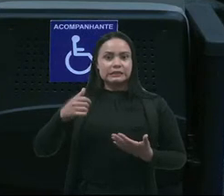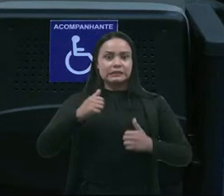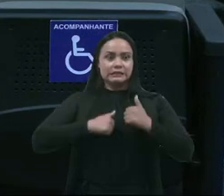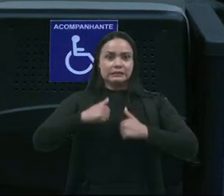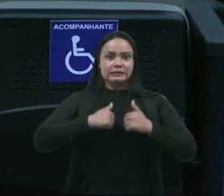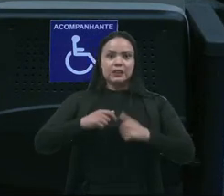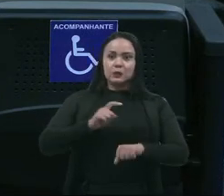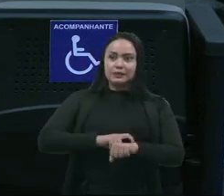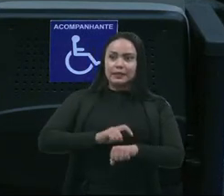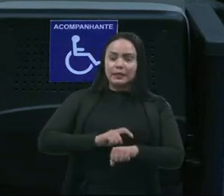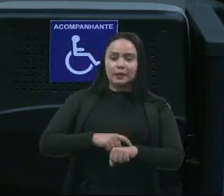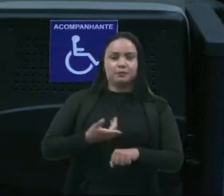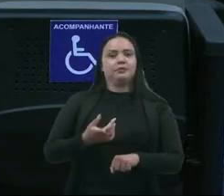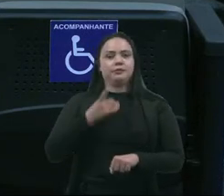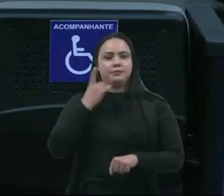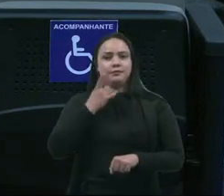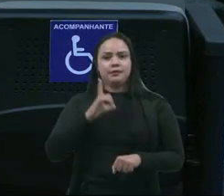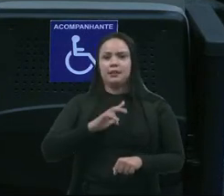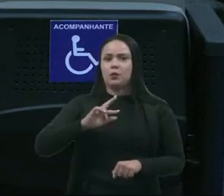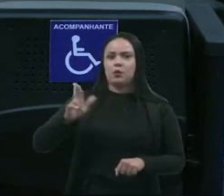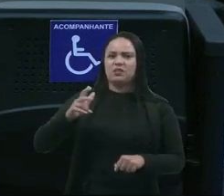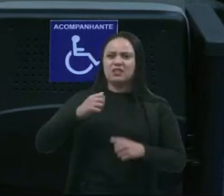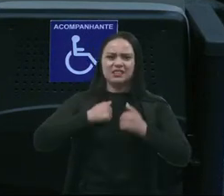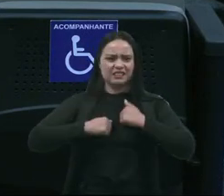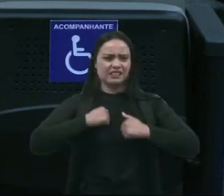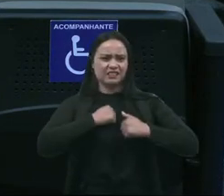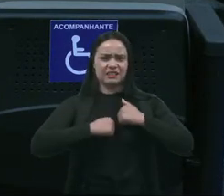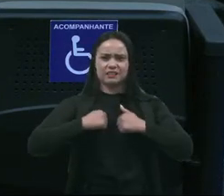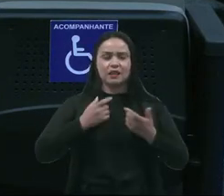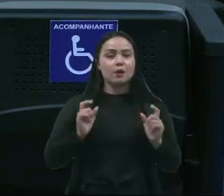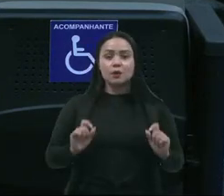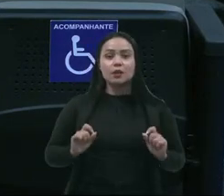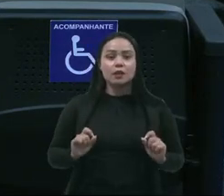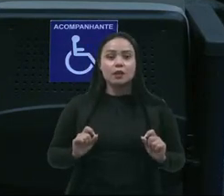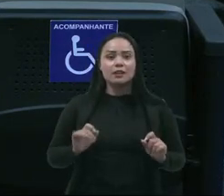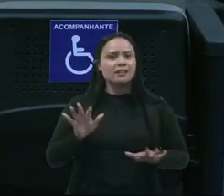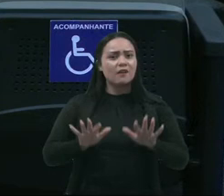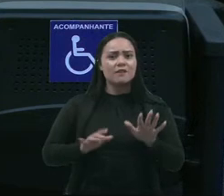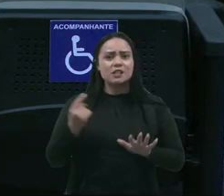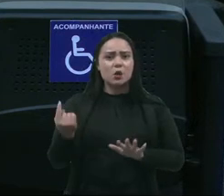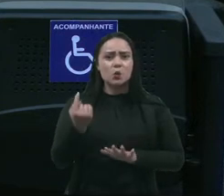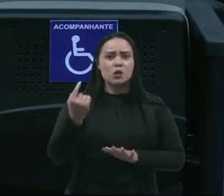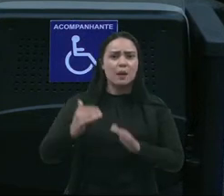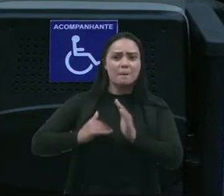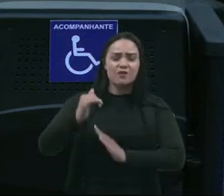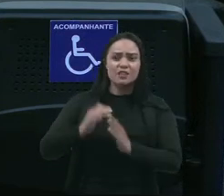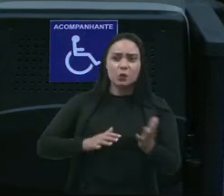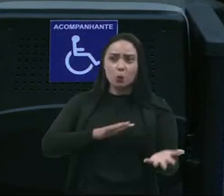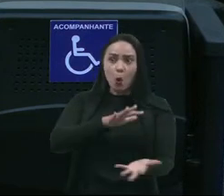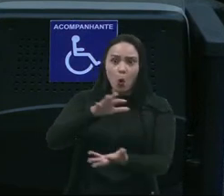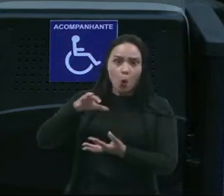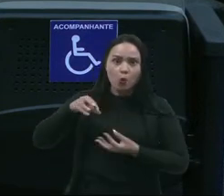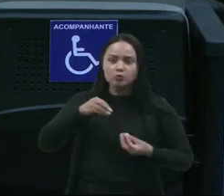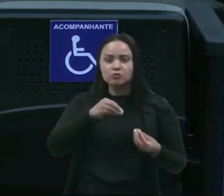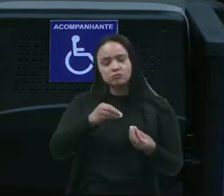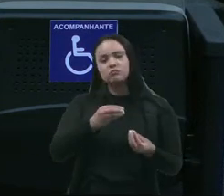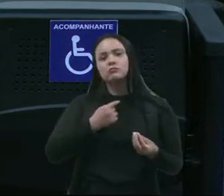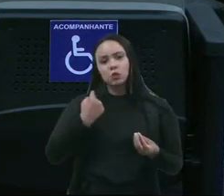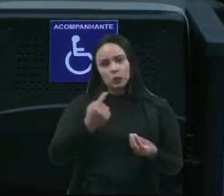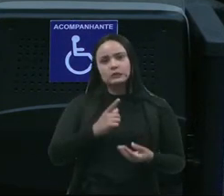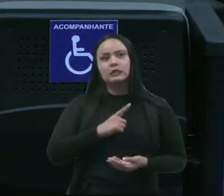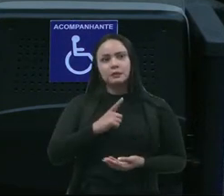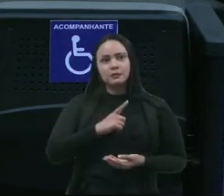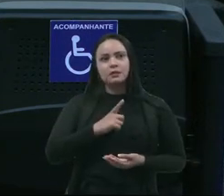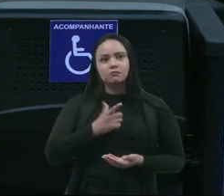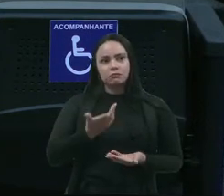senhora presidente, a advocacia tem uma outra angústia. É talvez a única profissão do mundo em que nós tenhamos